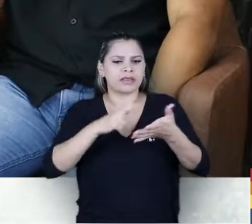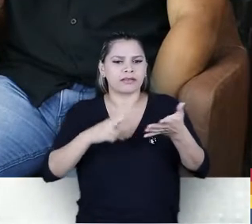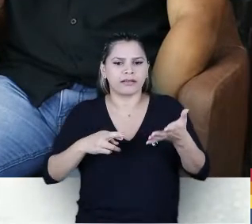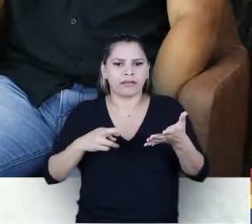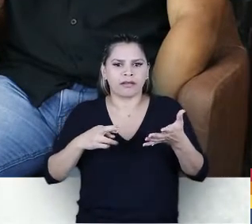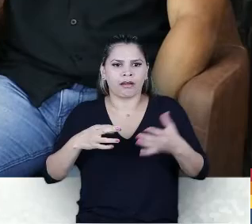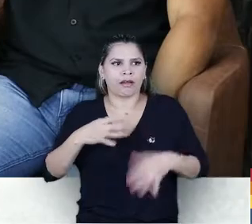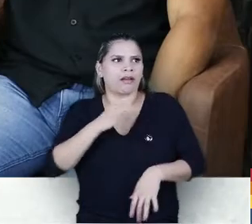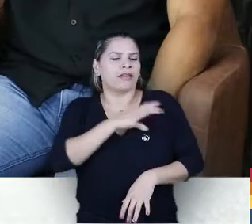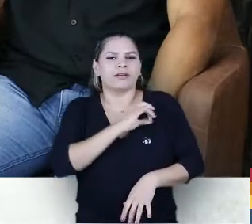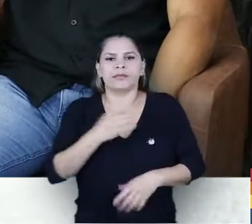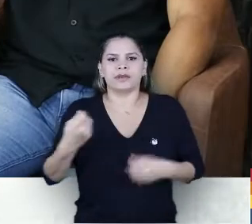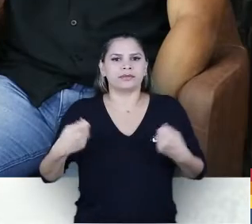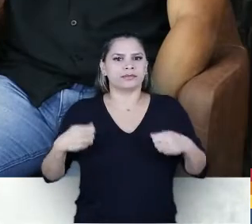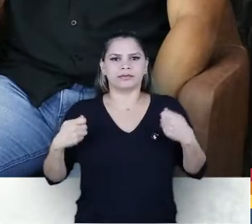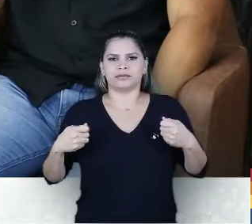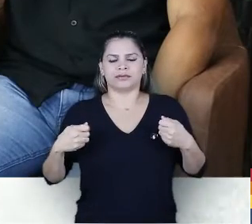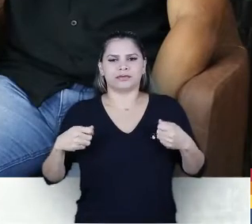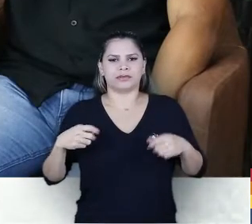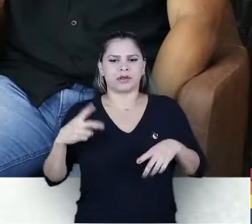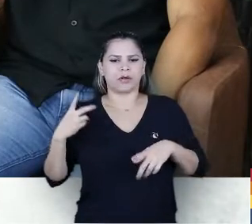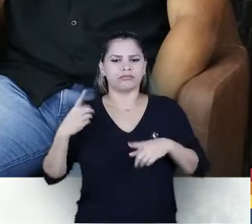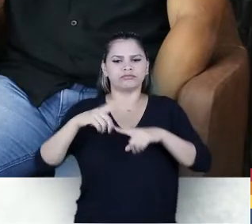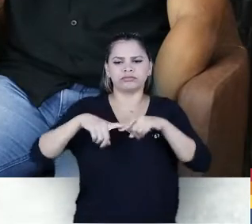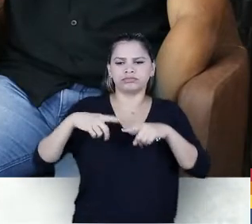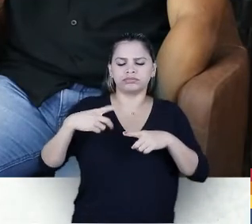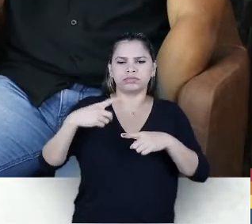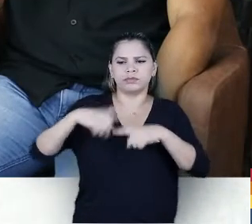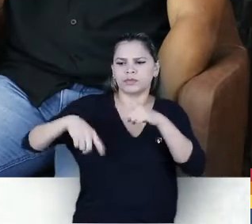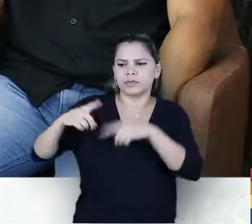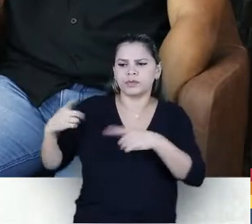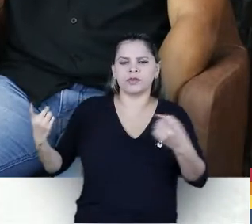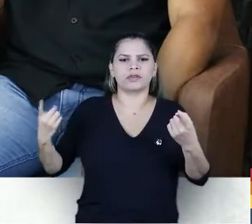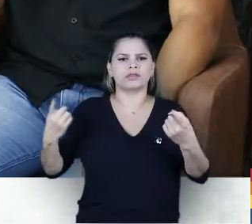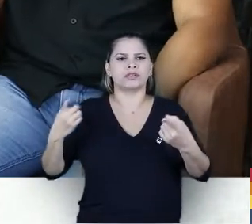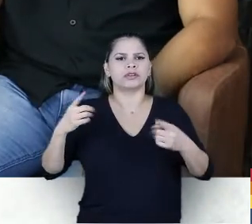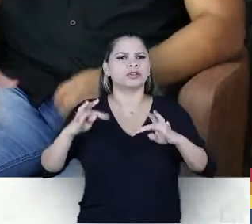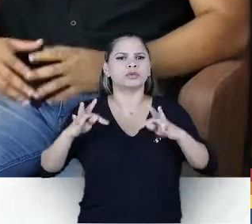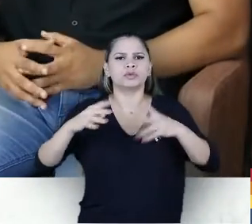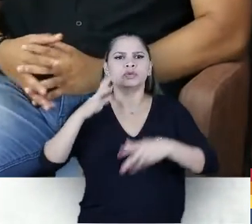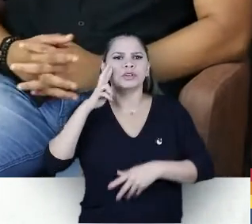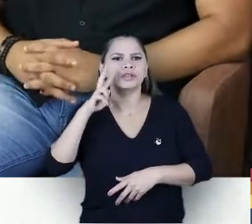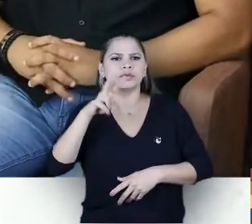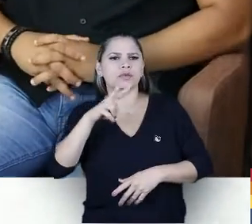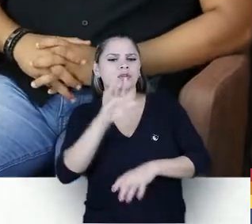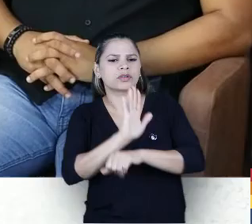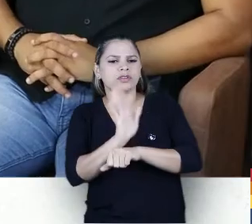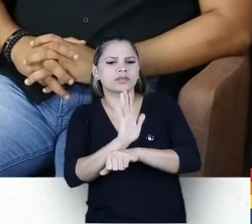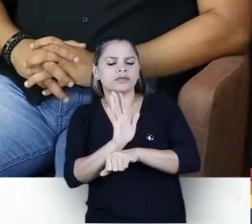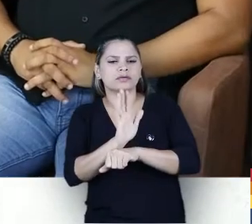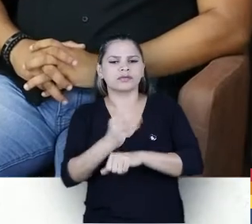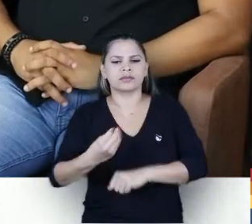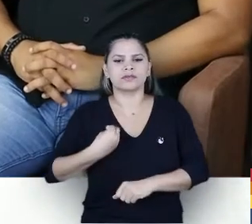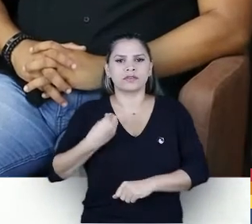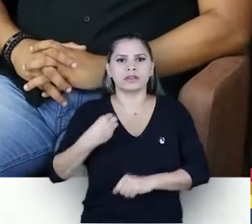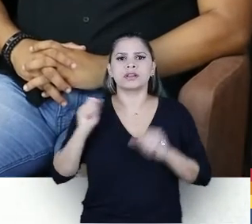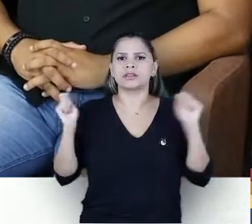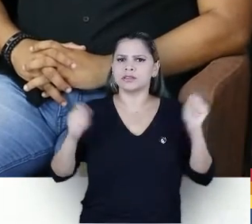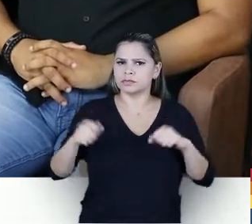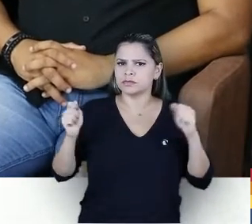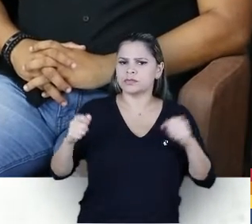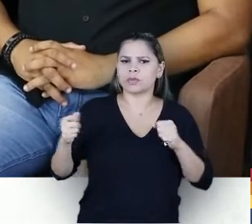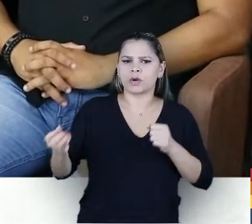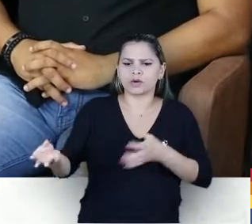de aproximá-los, né, de eles entenderem que a redação não é esse bicho todo que eles criam, né, e que as